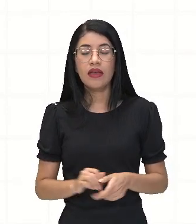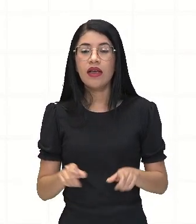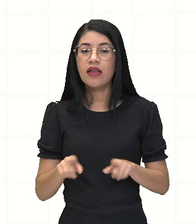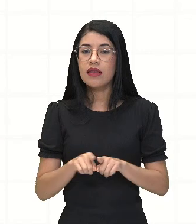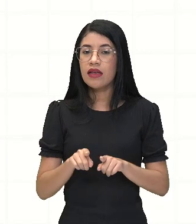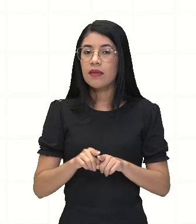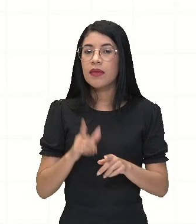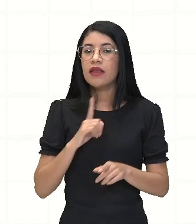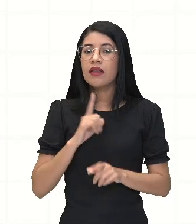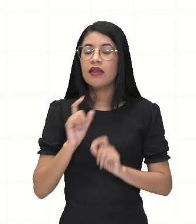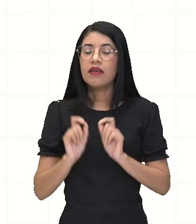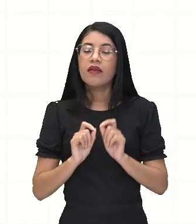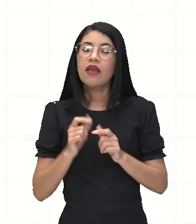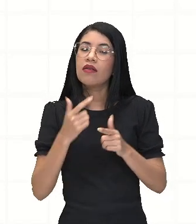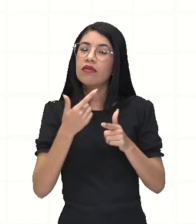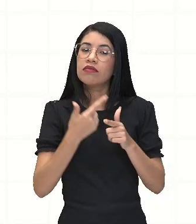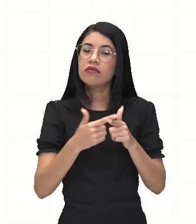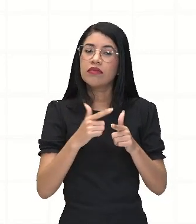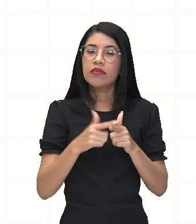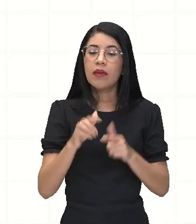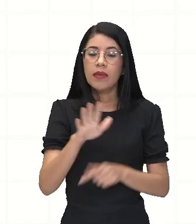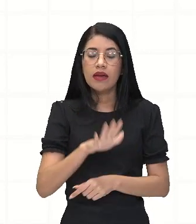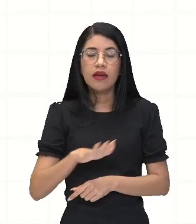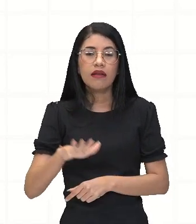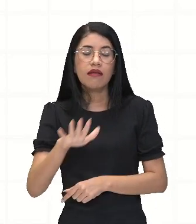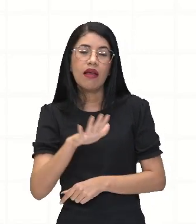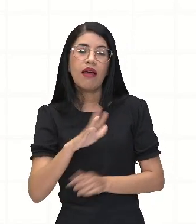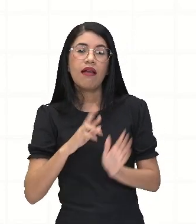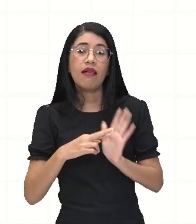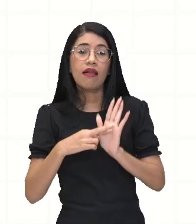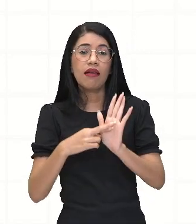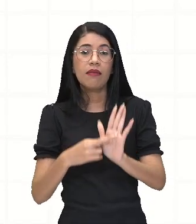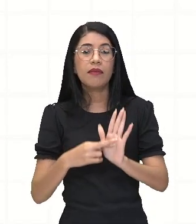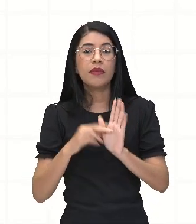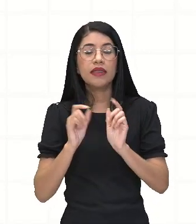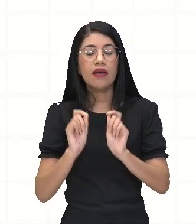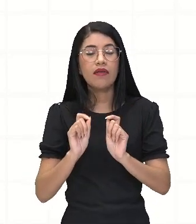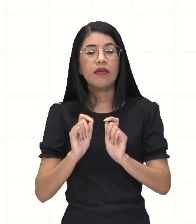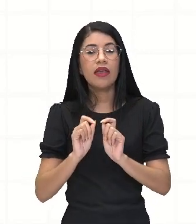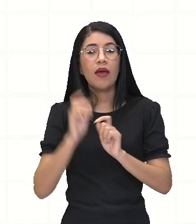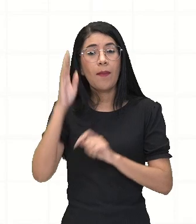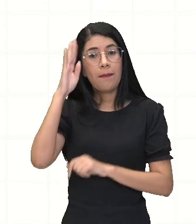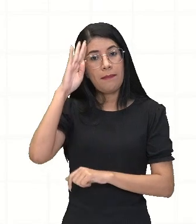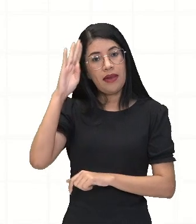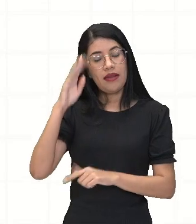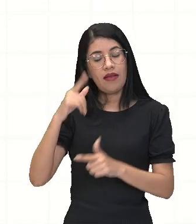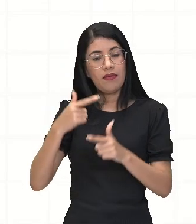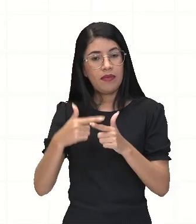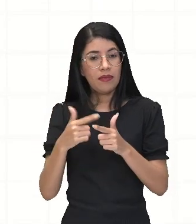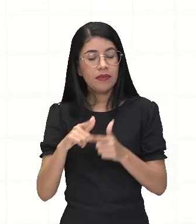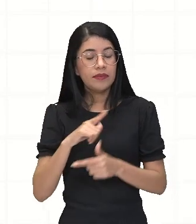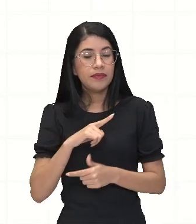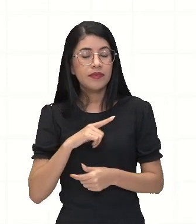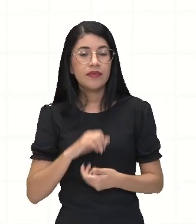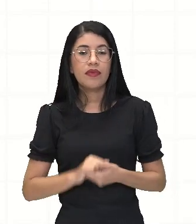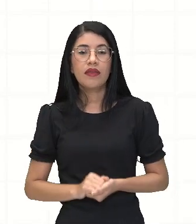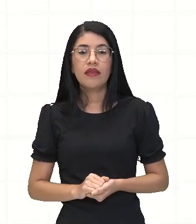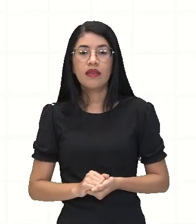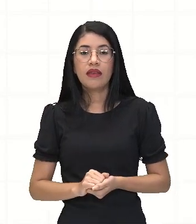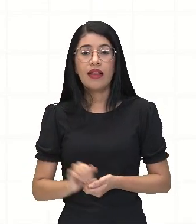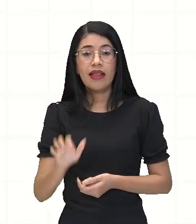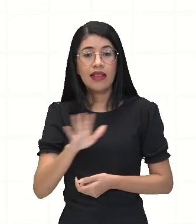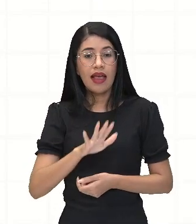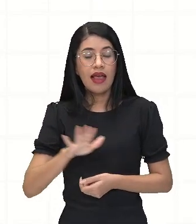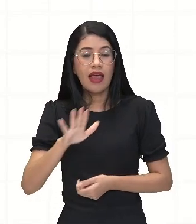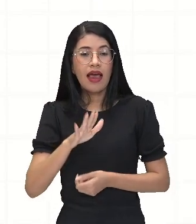aqui um problema, que essa região, ela representava um problema militar, porque essa região, ela era porta